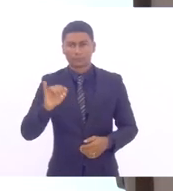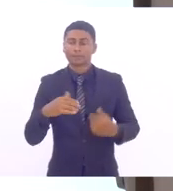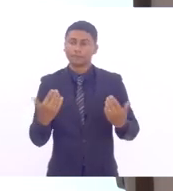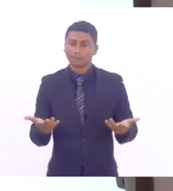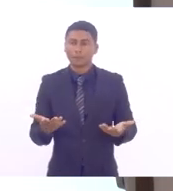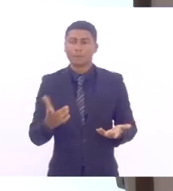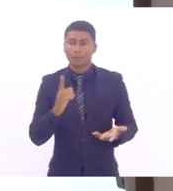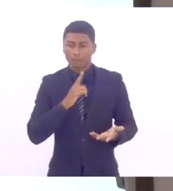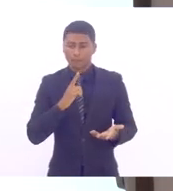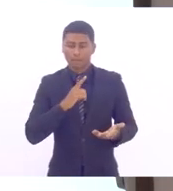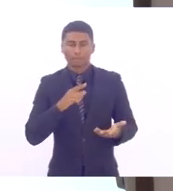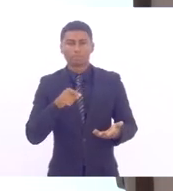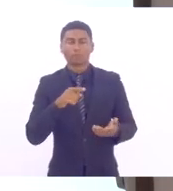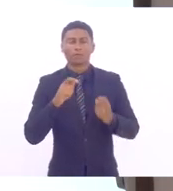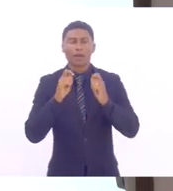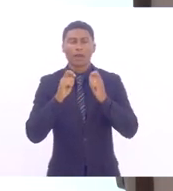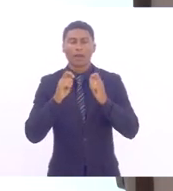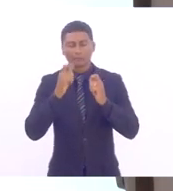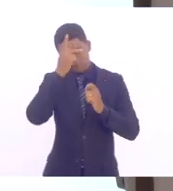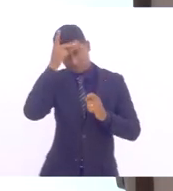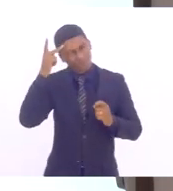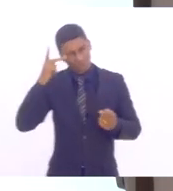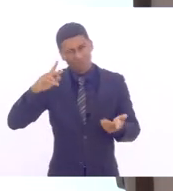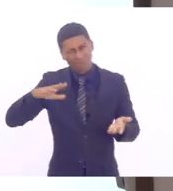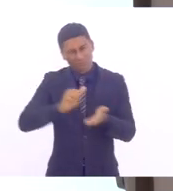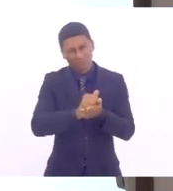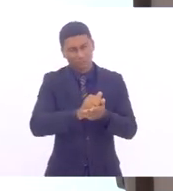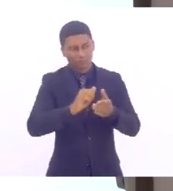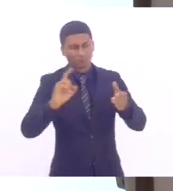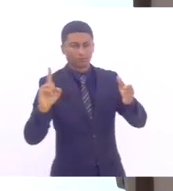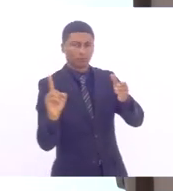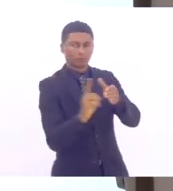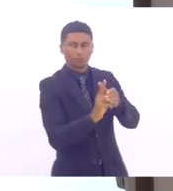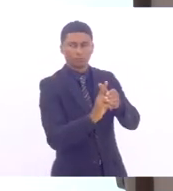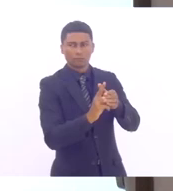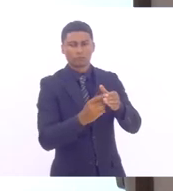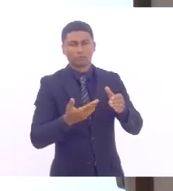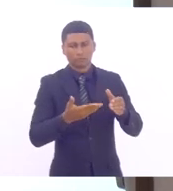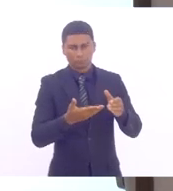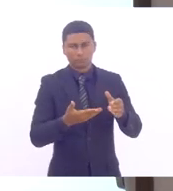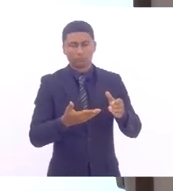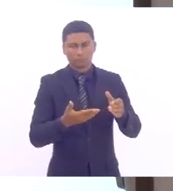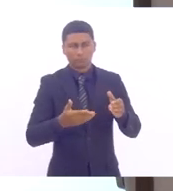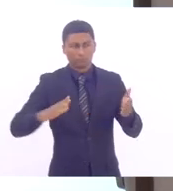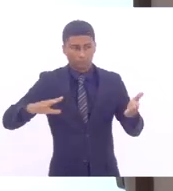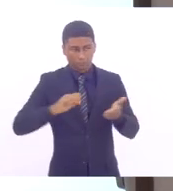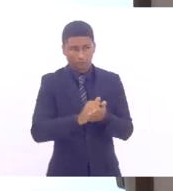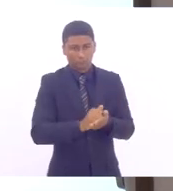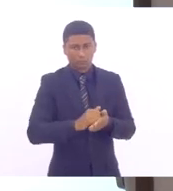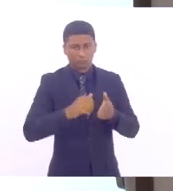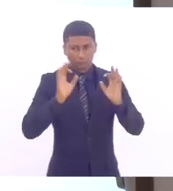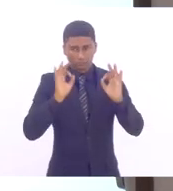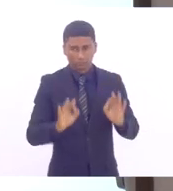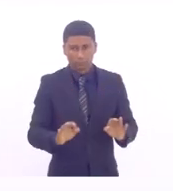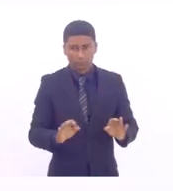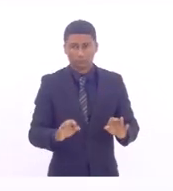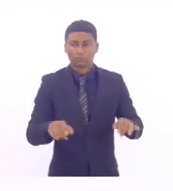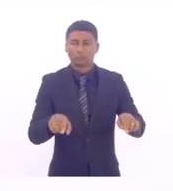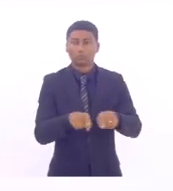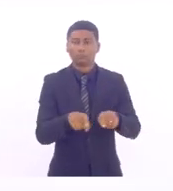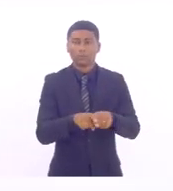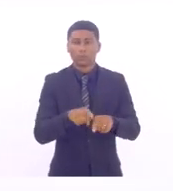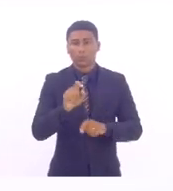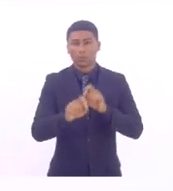e do associado. O associado é quem tem o cadastro na torcida, efetivo na torcida. E o membro é aquela pessoa